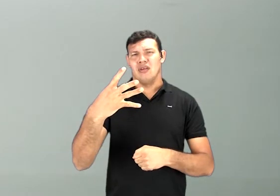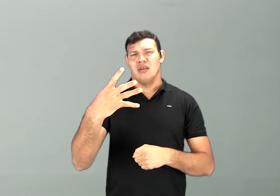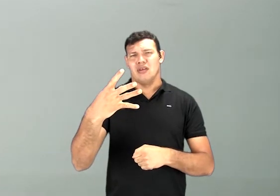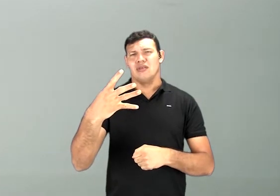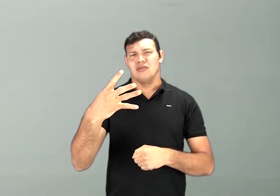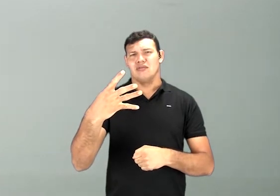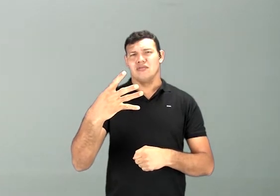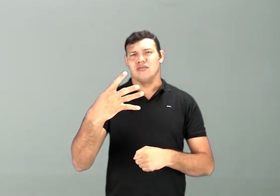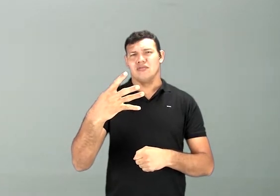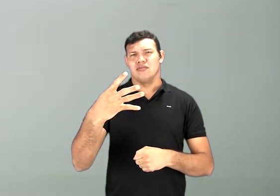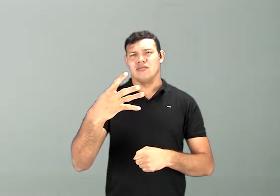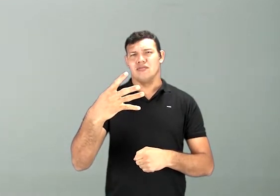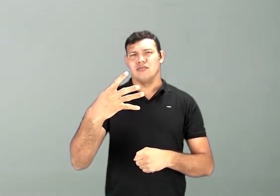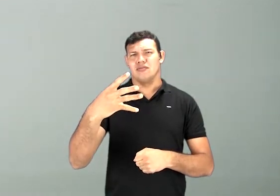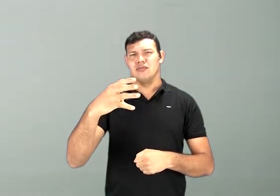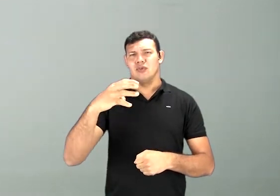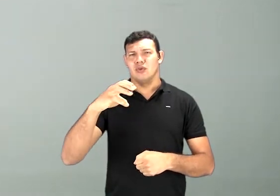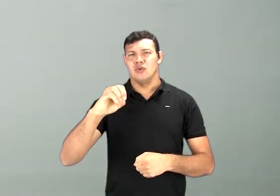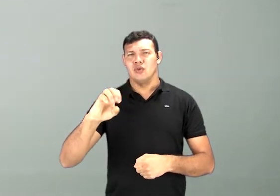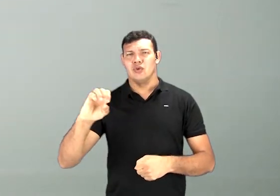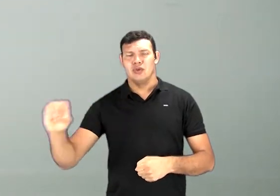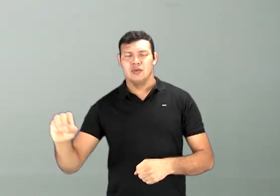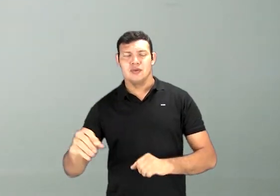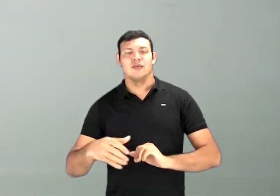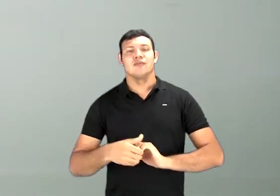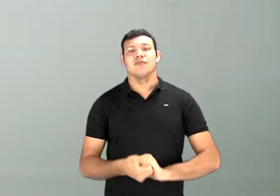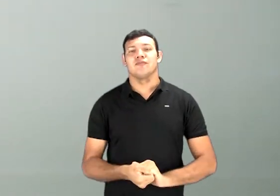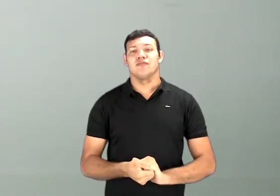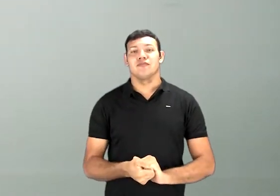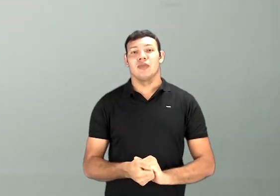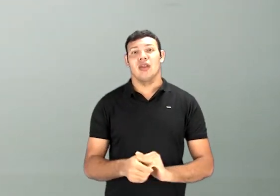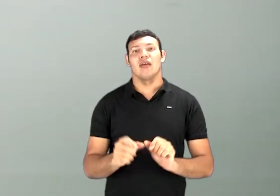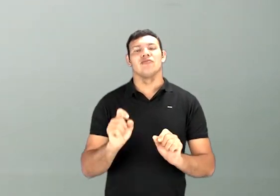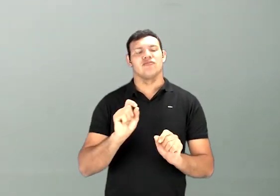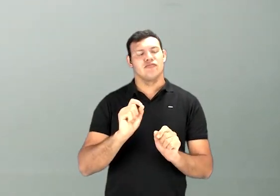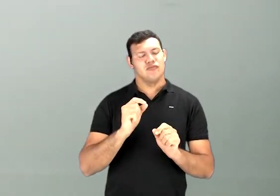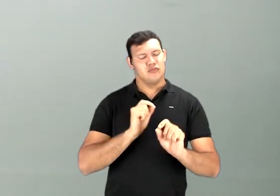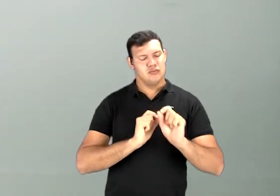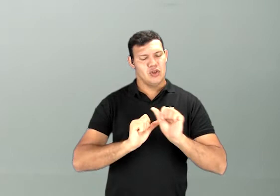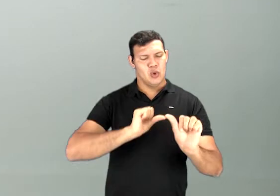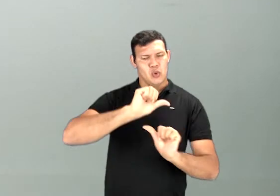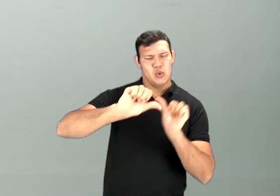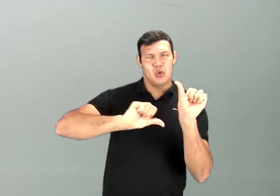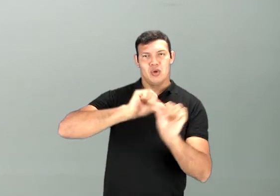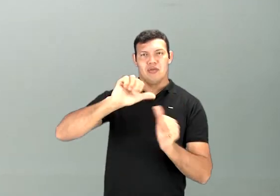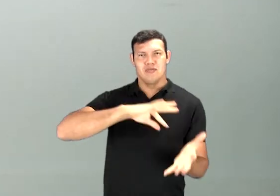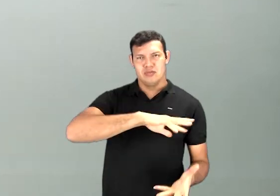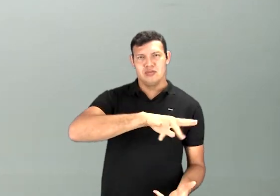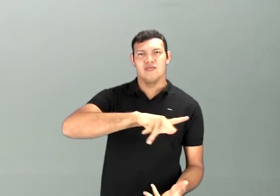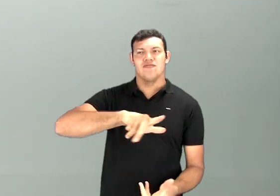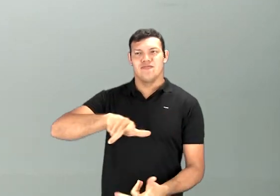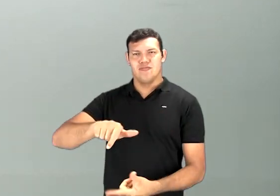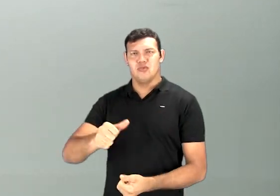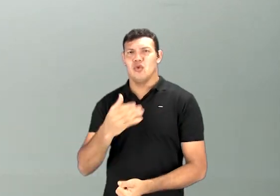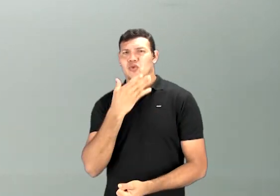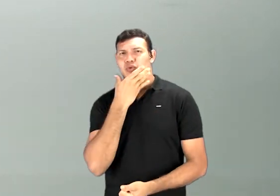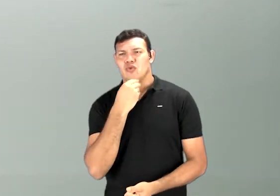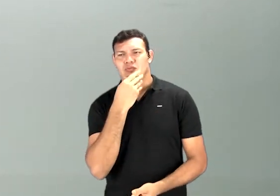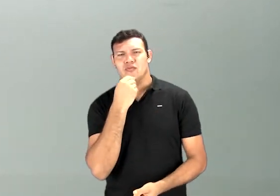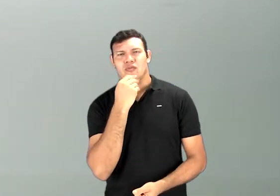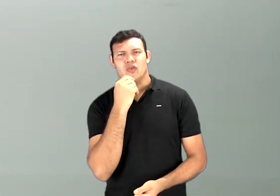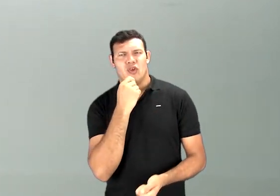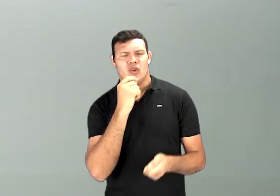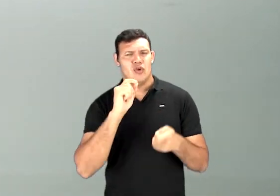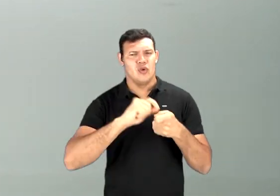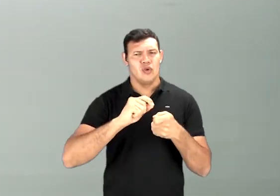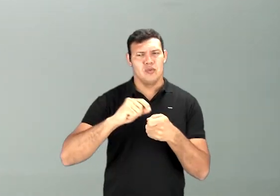várias transformações que modificaram a forma do homem ver o mundo, do homem, consequentemente, produzir